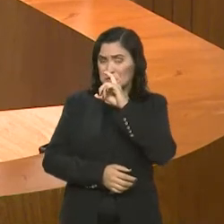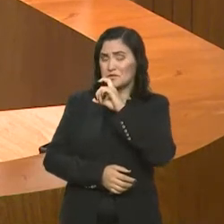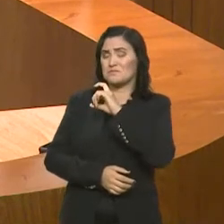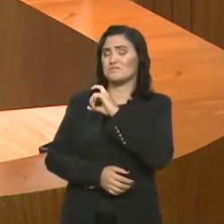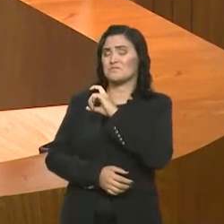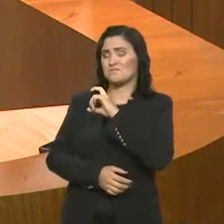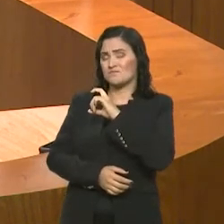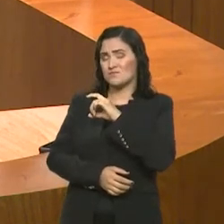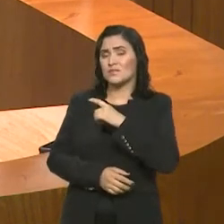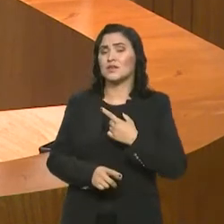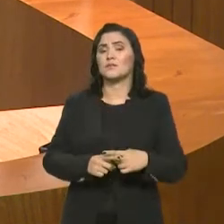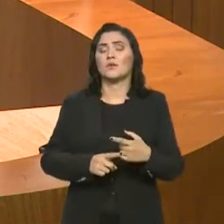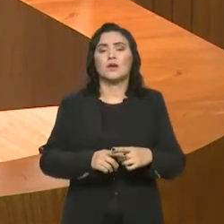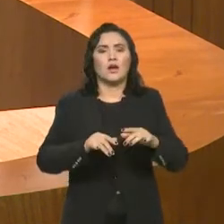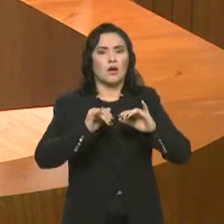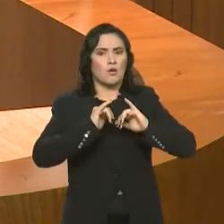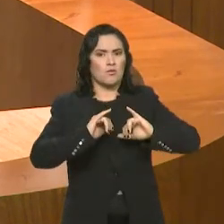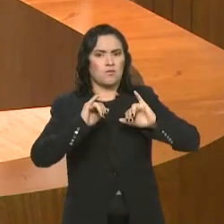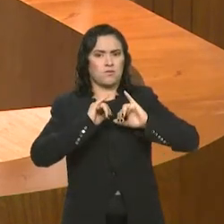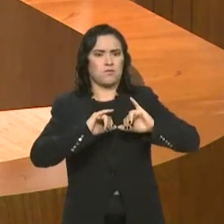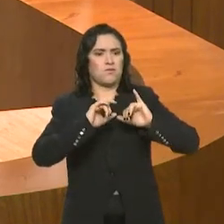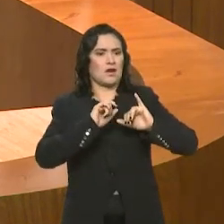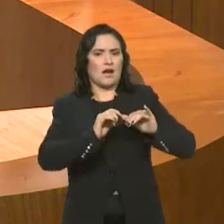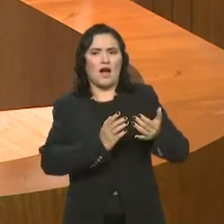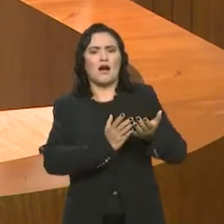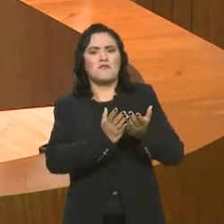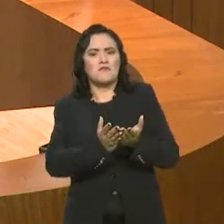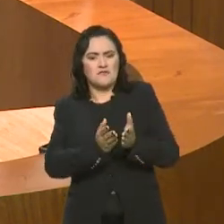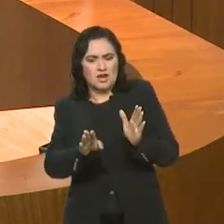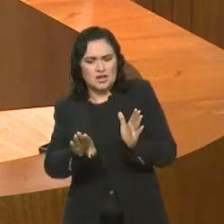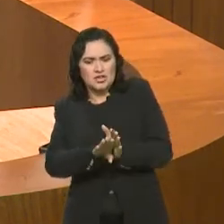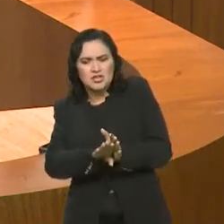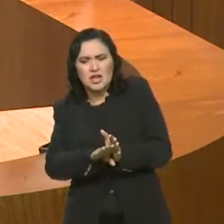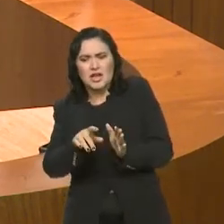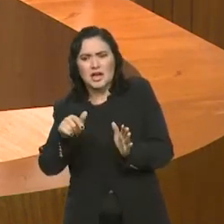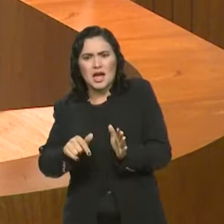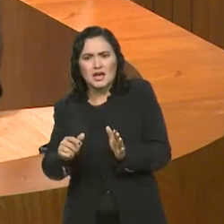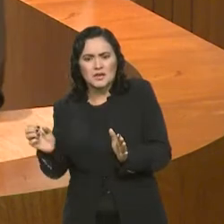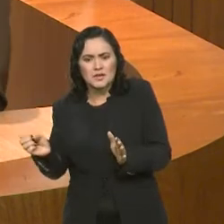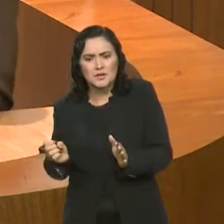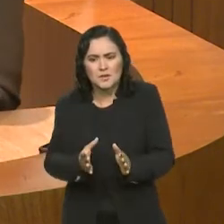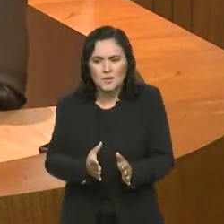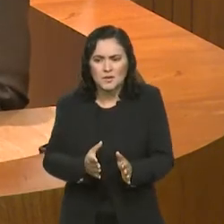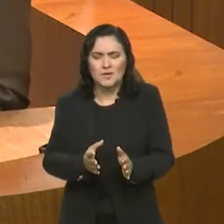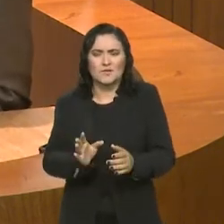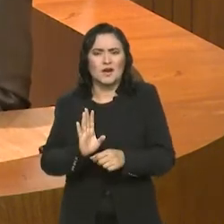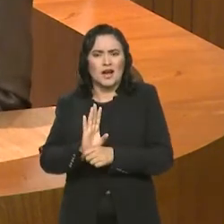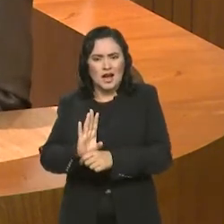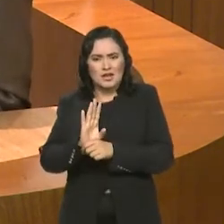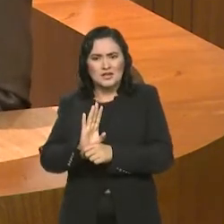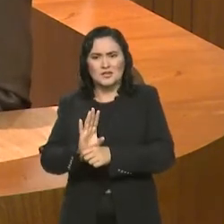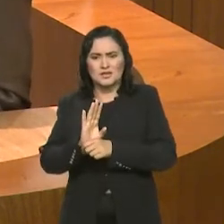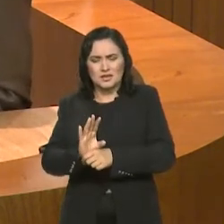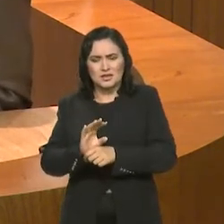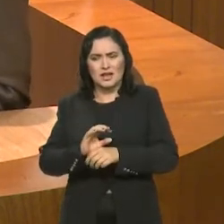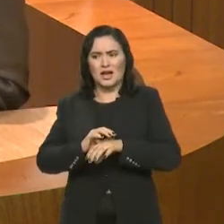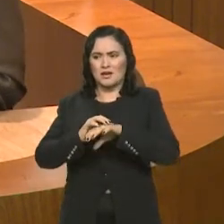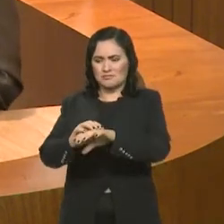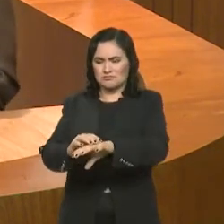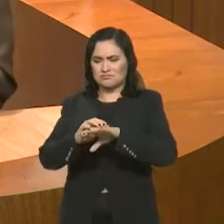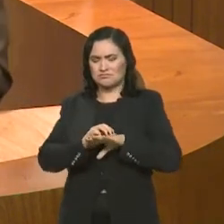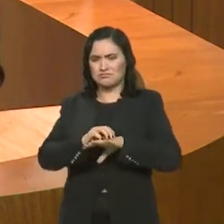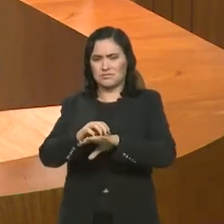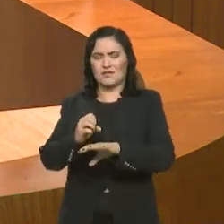ajudar no restabelecimento desse tráfego, infelizmente Não deu certo, deputado Hélio. Não deu